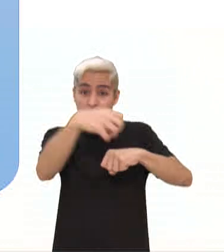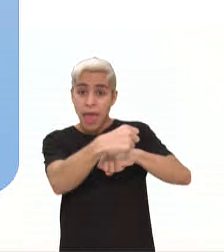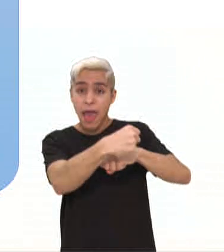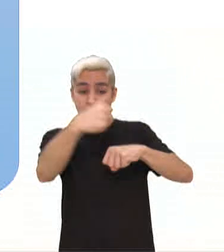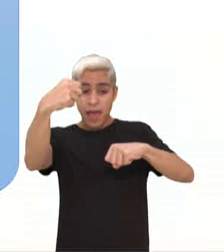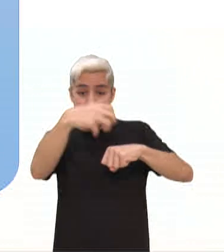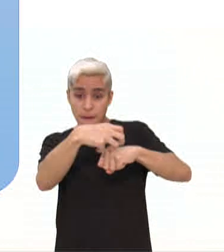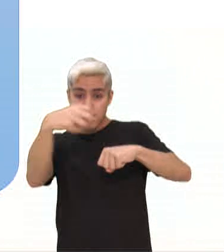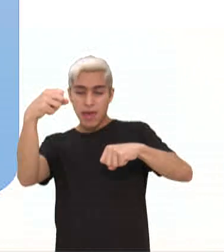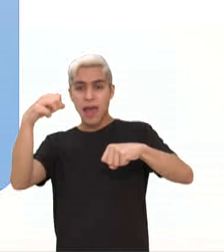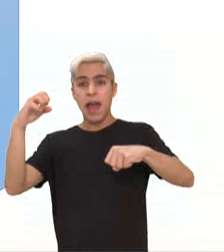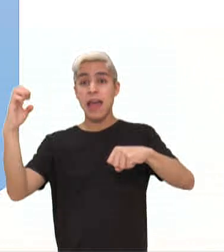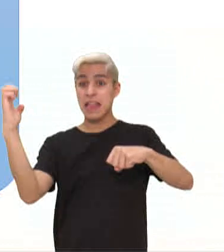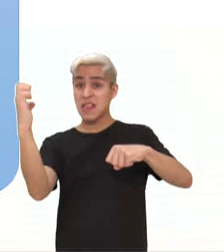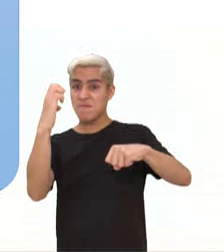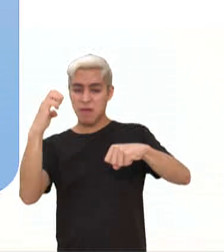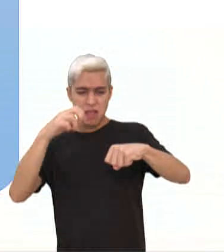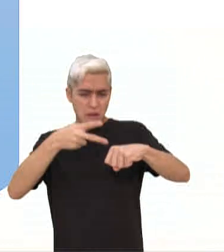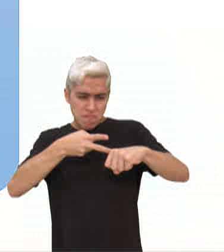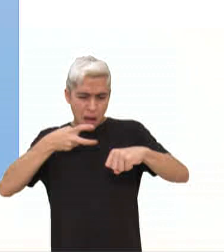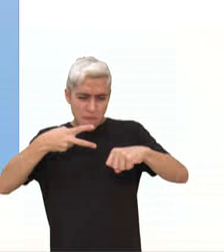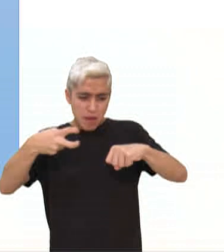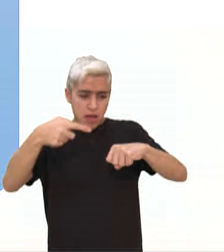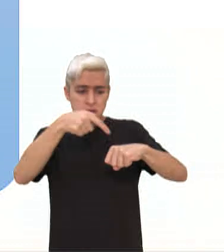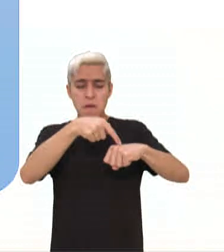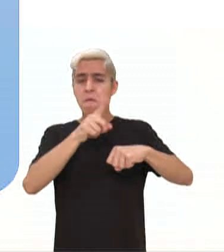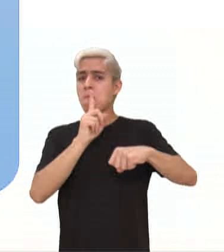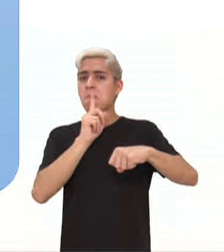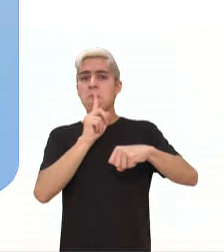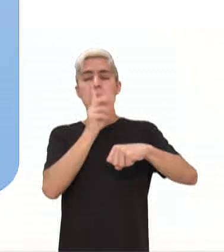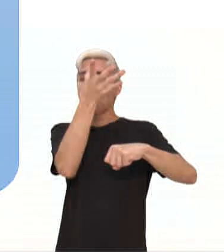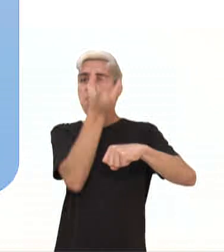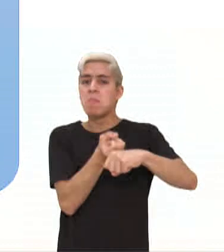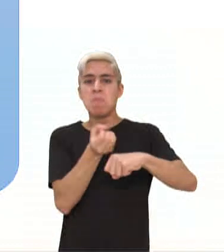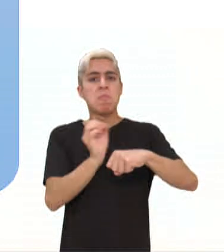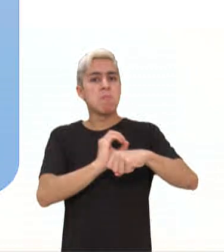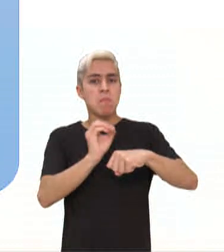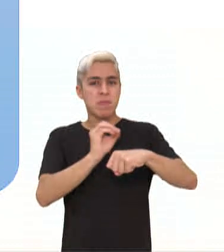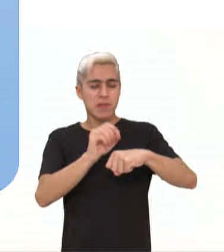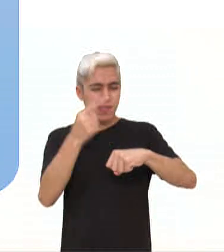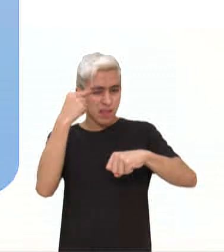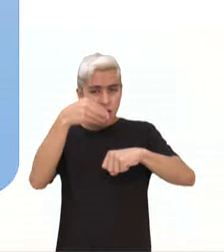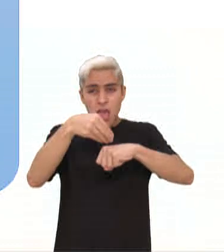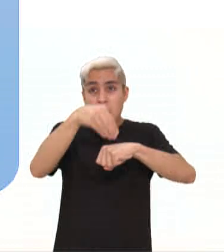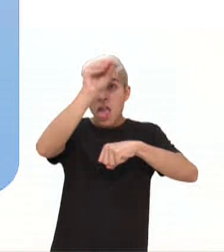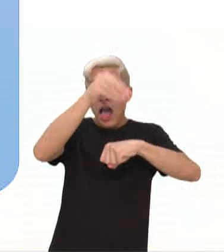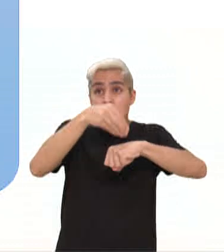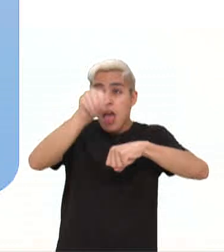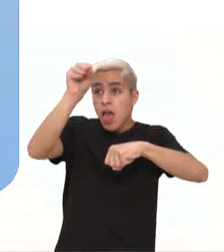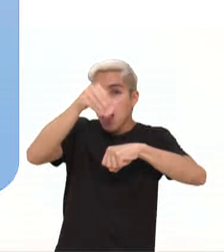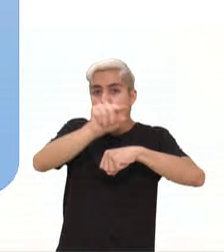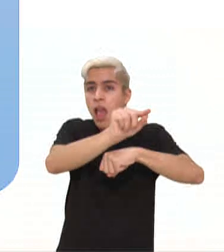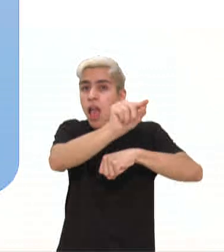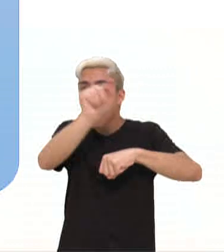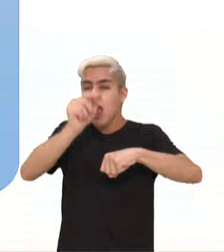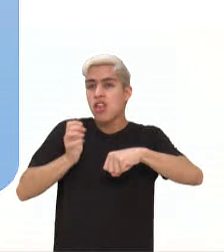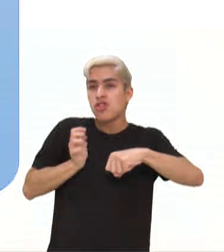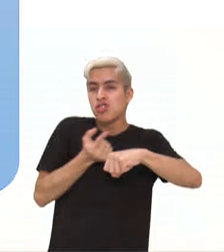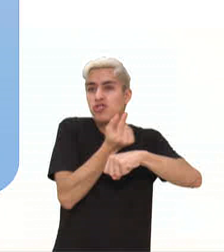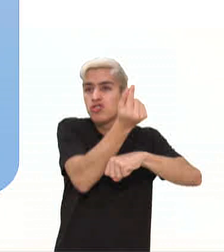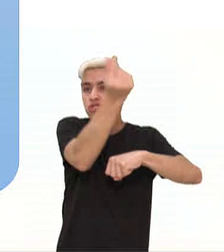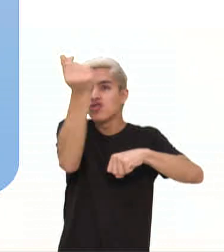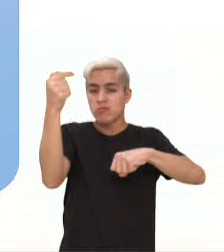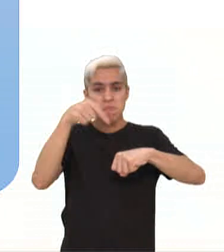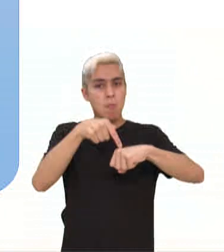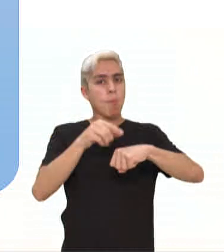ou as empresas multinacionais estão fazendo a exploração ali e vão encaminhar, e isso vai servir de produção de riquezas lá em outra parte